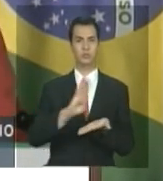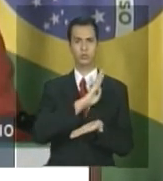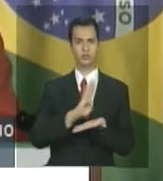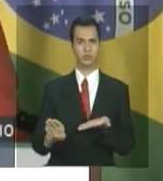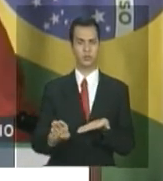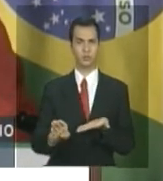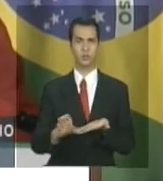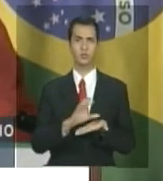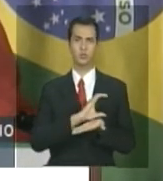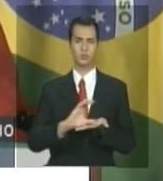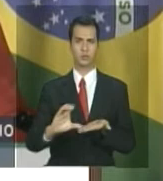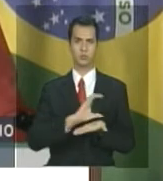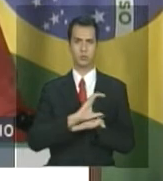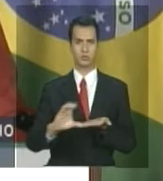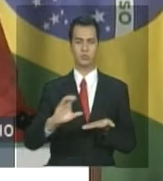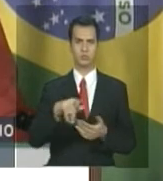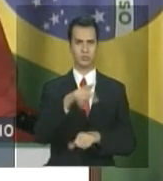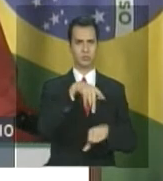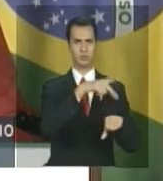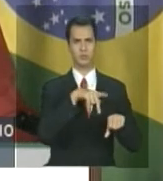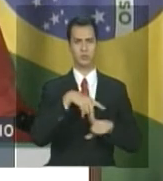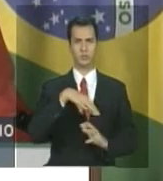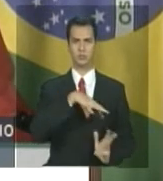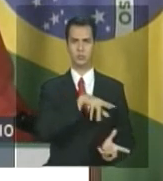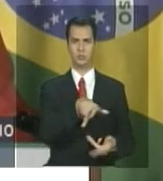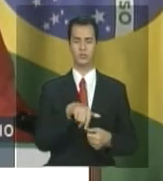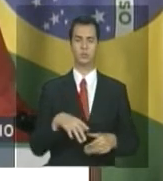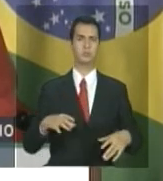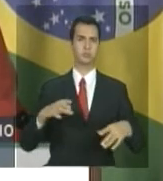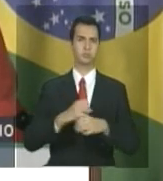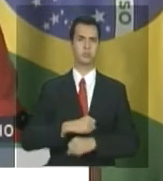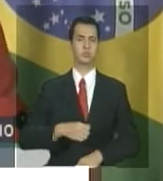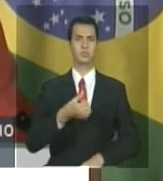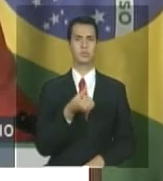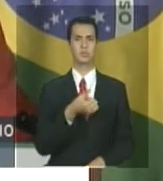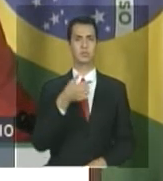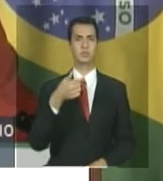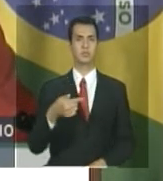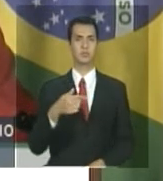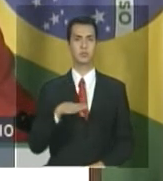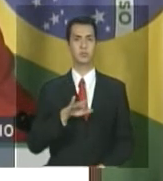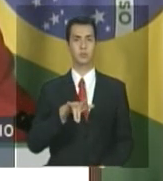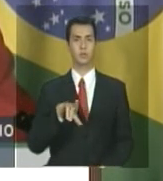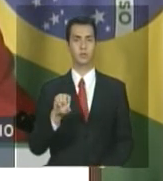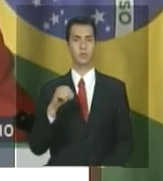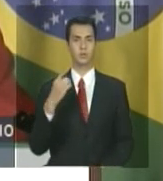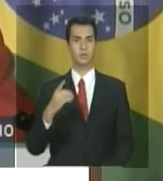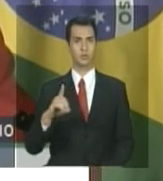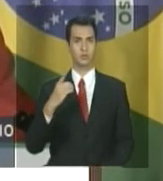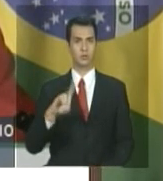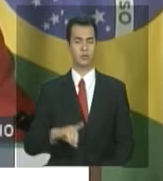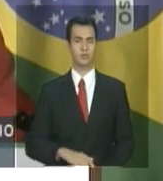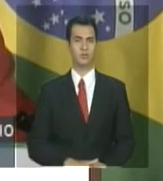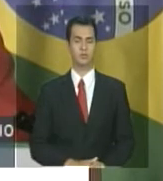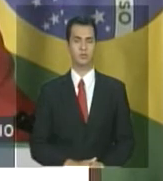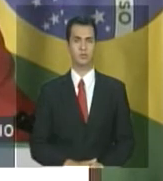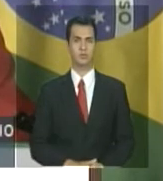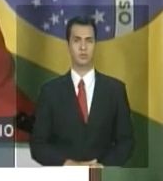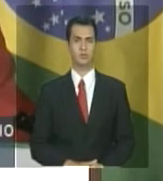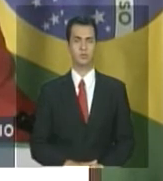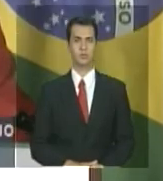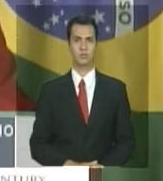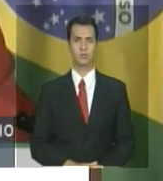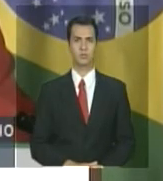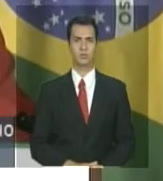ou seja, de vários países do mundo, da ordem de 67 bilhões de dólares. Nós